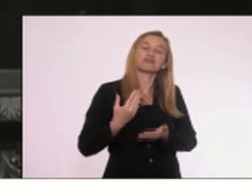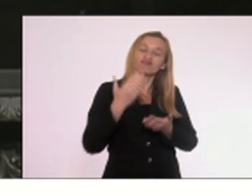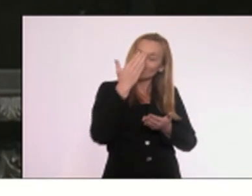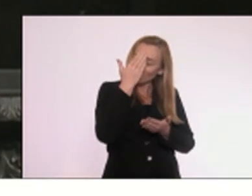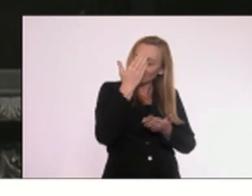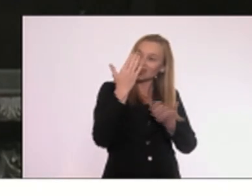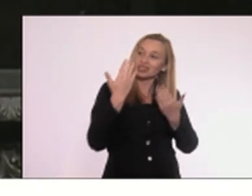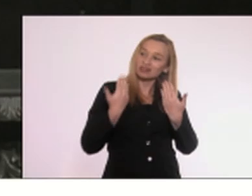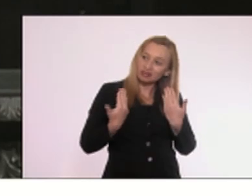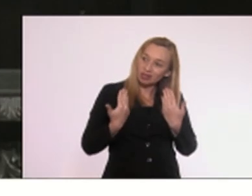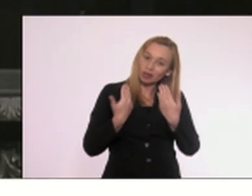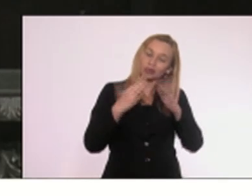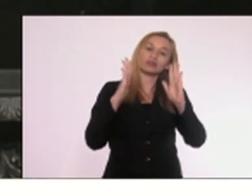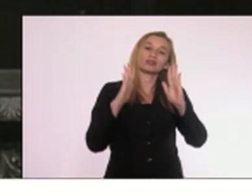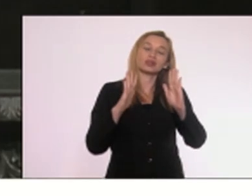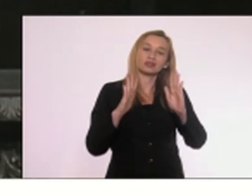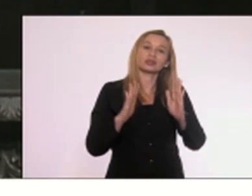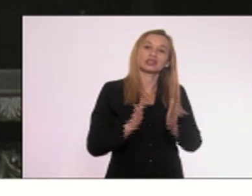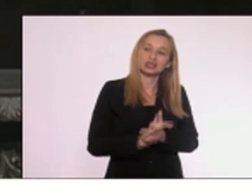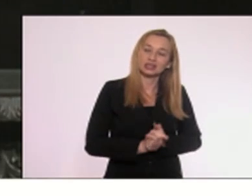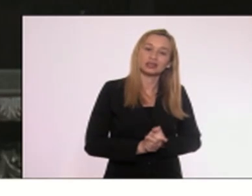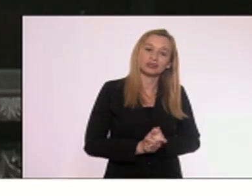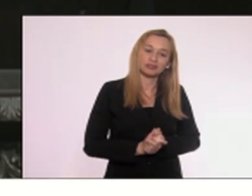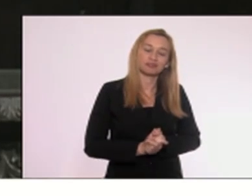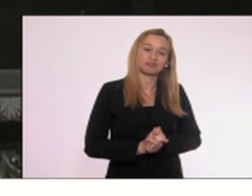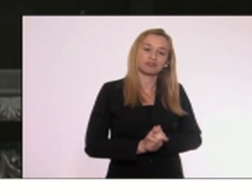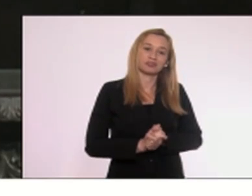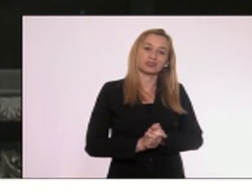gratidão por esse belíssimo trabalho que vocês